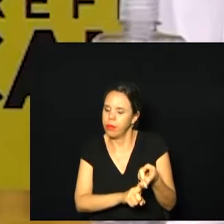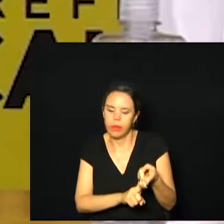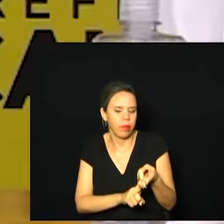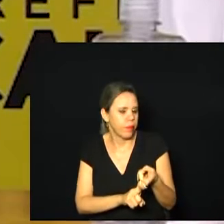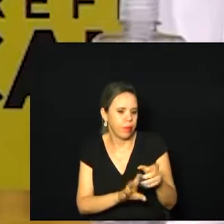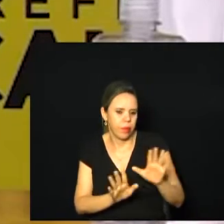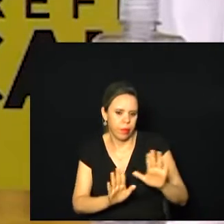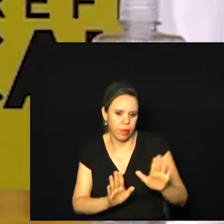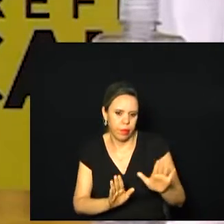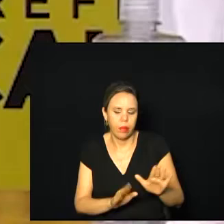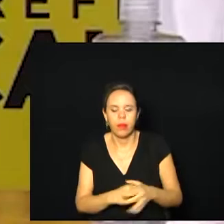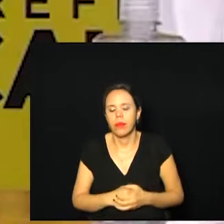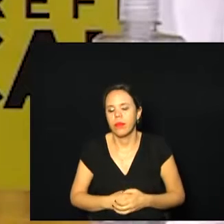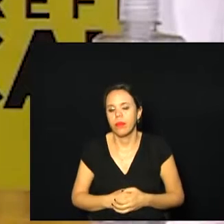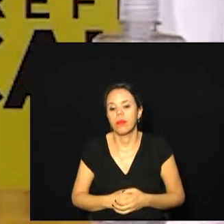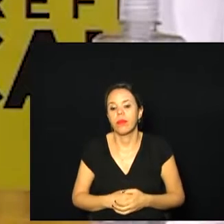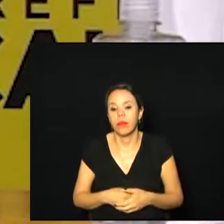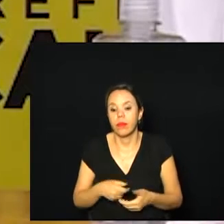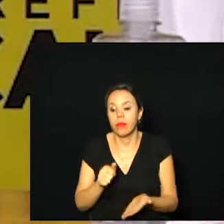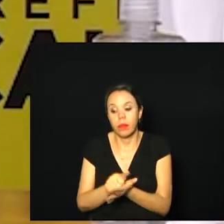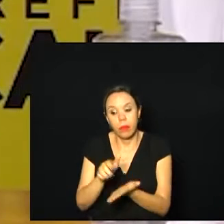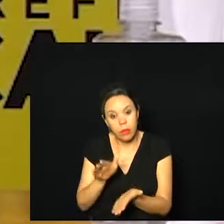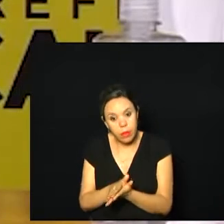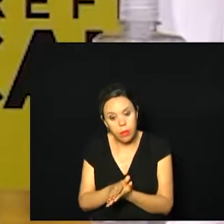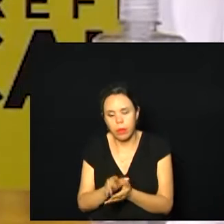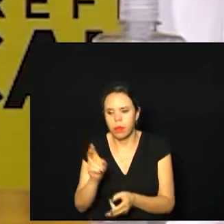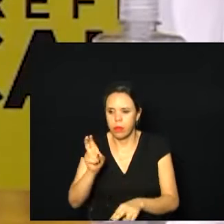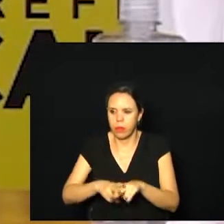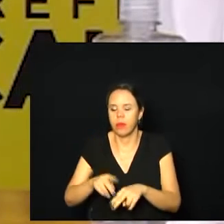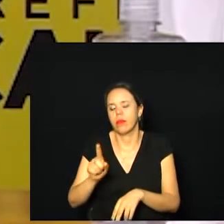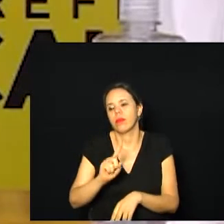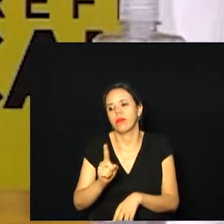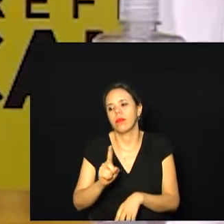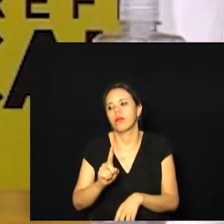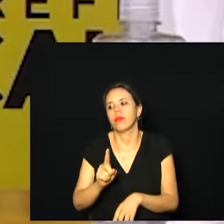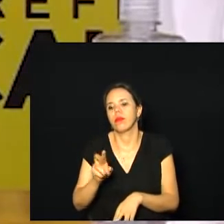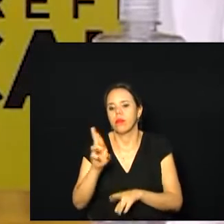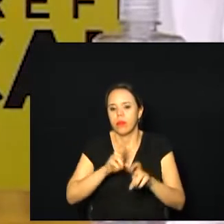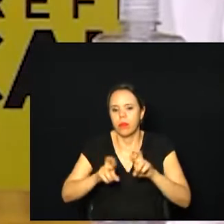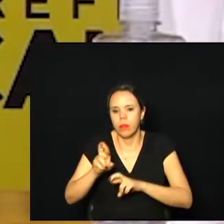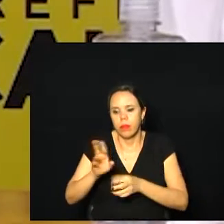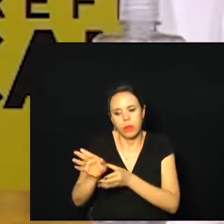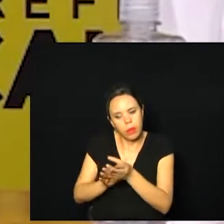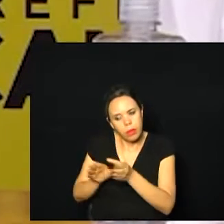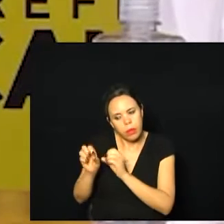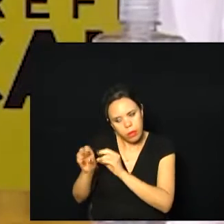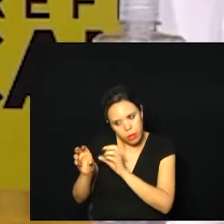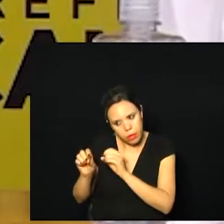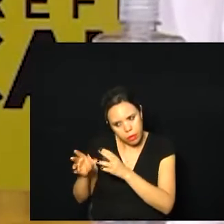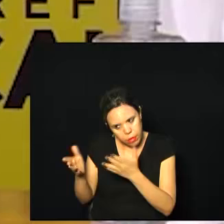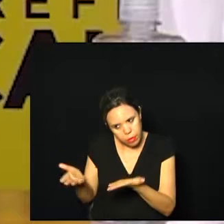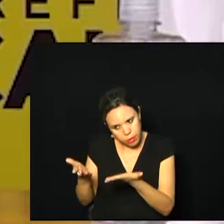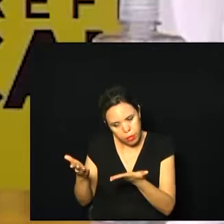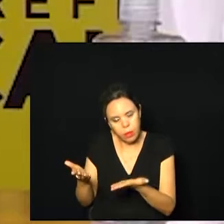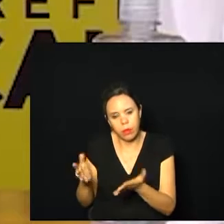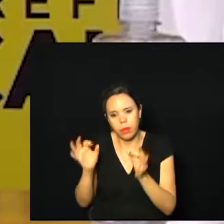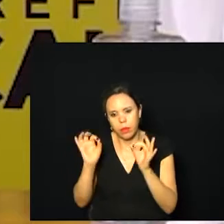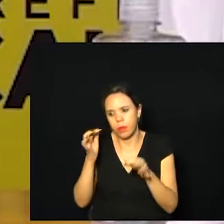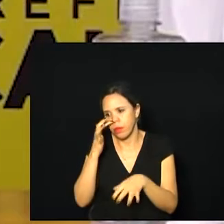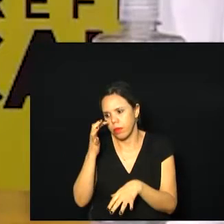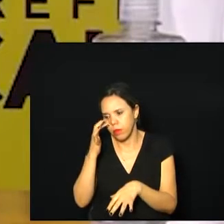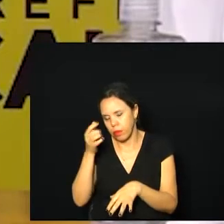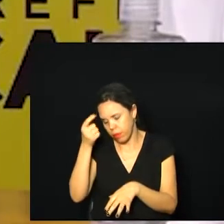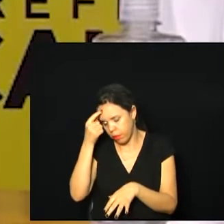fazer operações buscando multar ou aprender. Nós vamos fazer blitz educativas, que é fantástico do ponto de vista